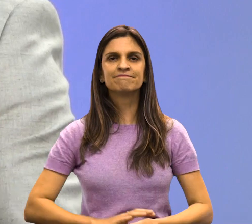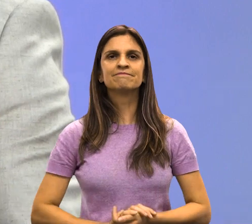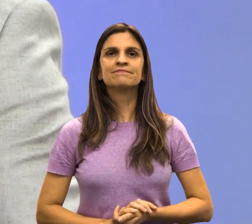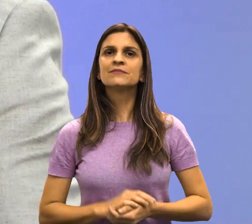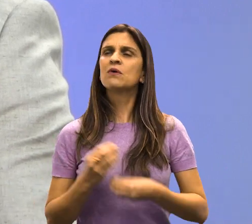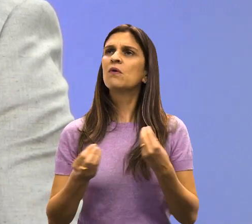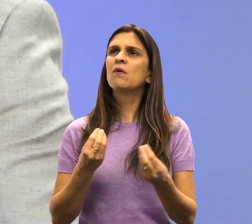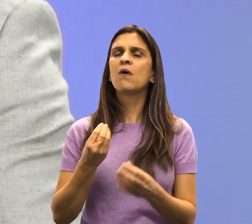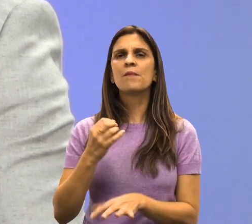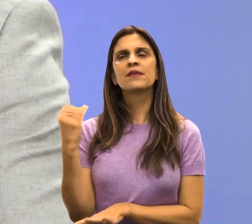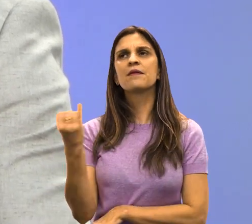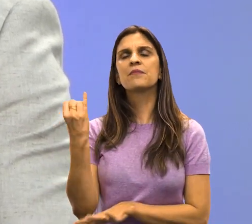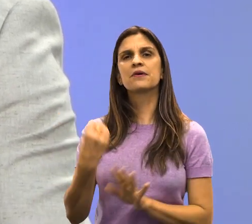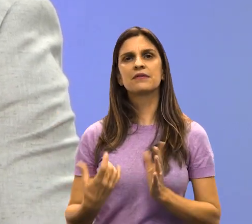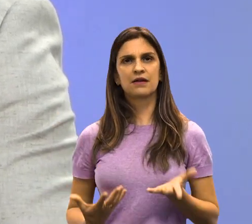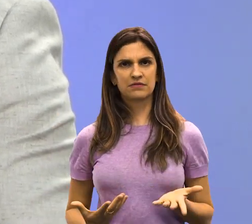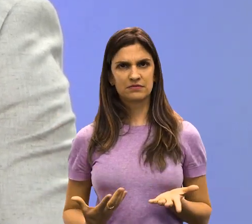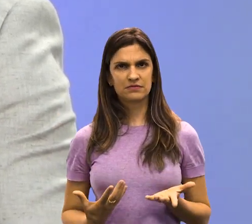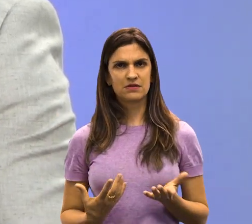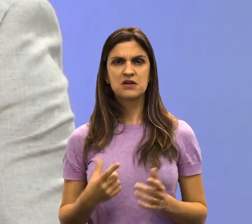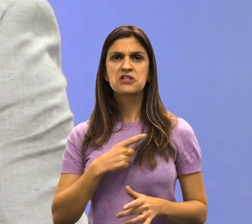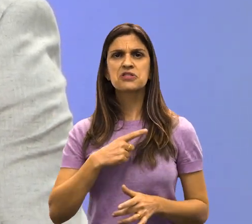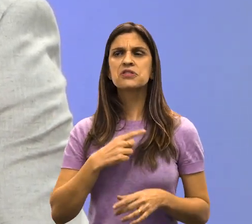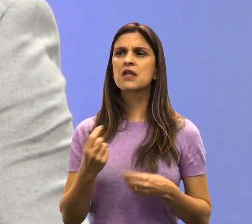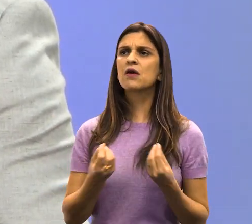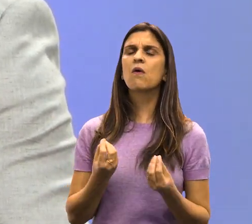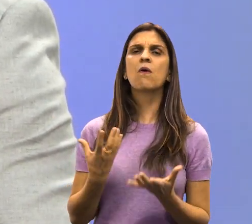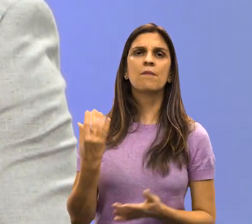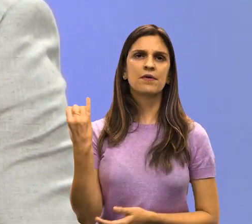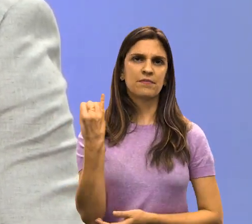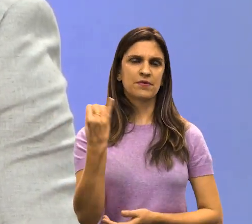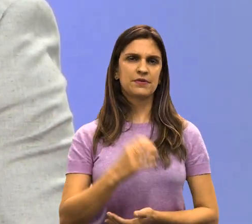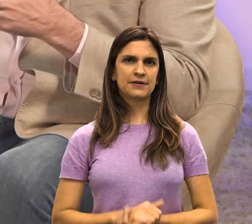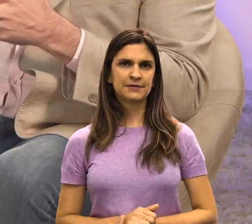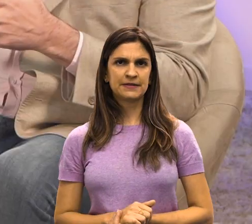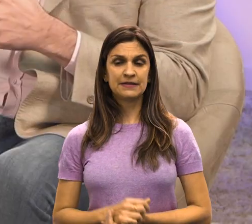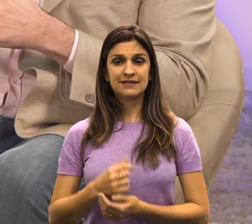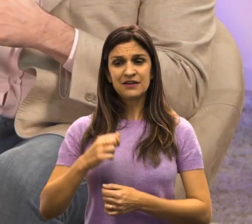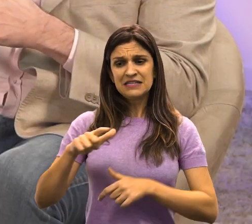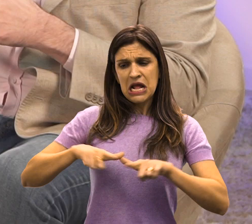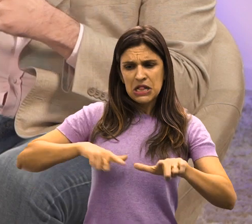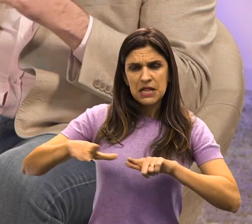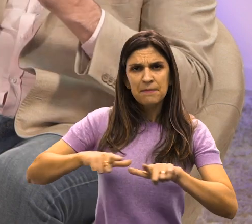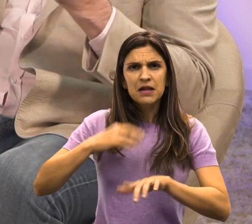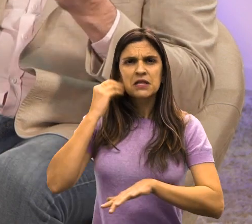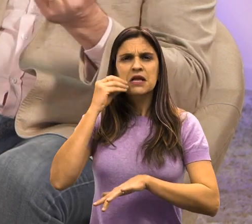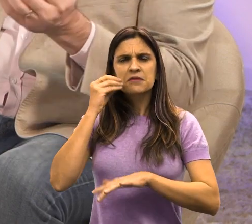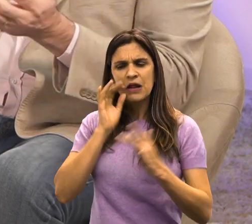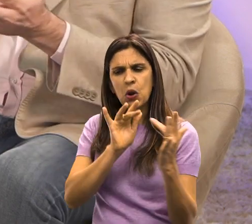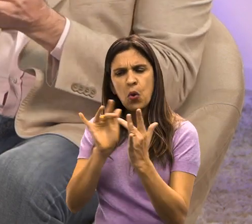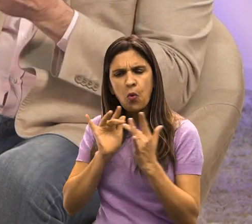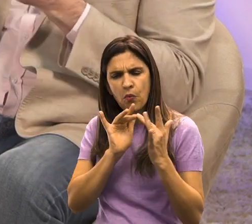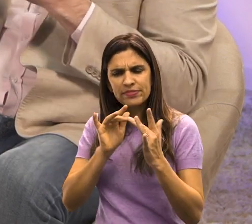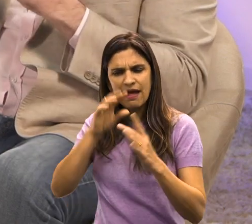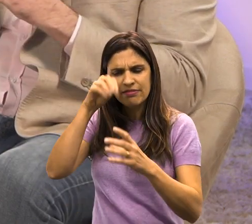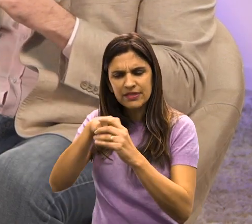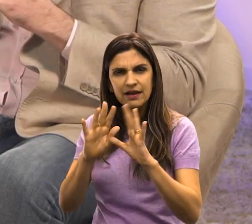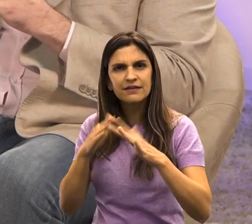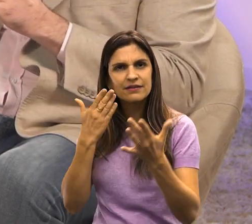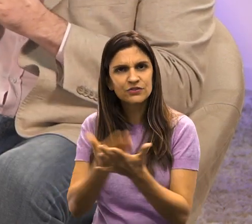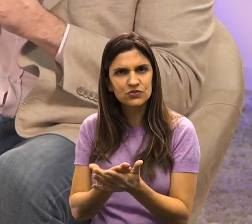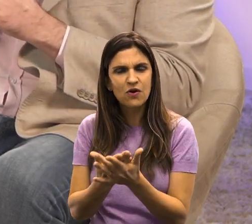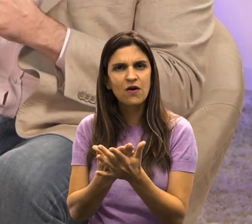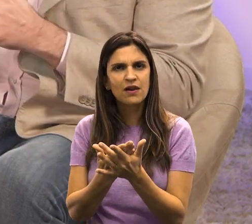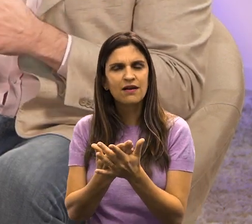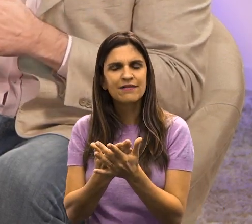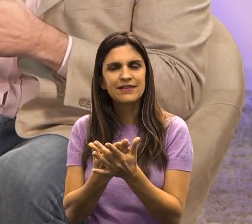que é a importância disso? Quando você está no chão da escola, quando você está trabalhando ali, entendendo toda a dinâmica da educação,